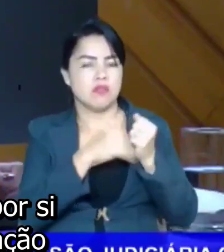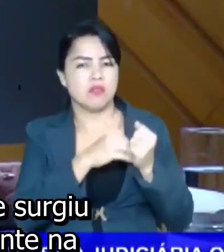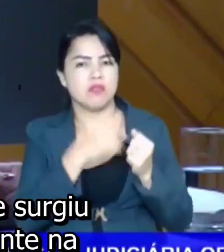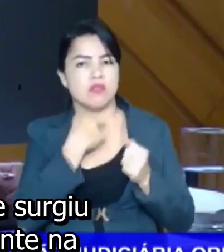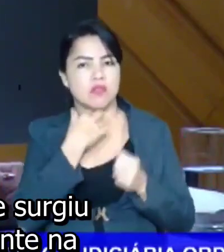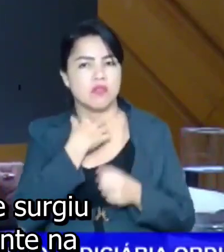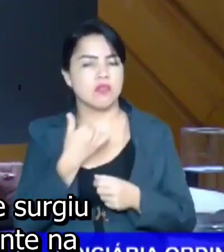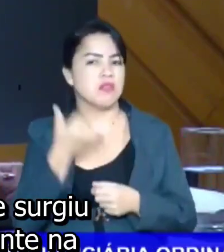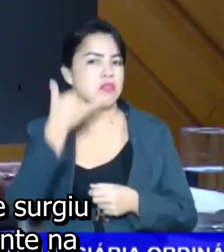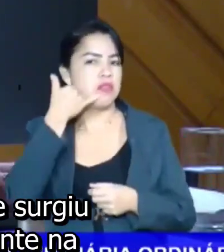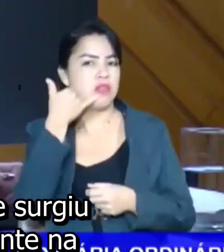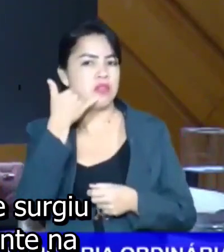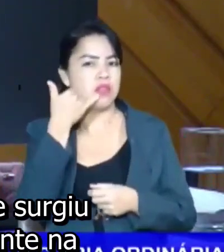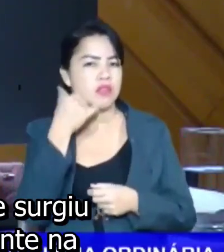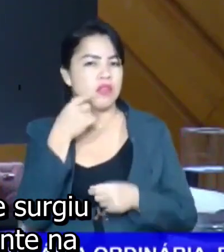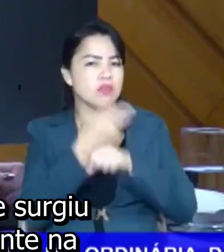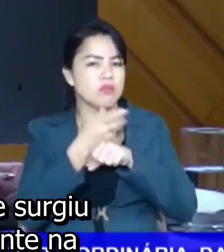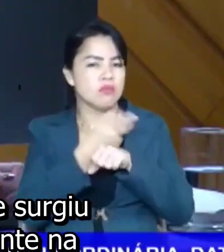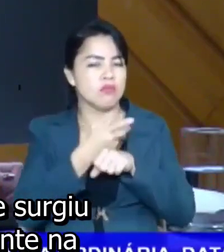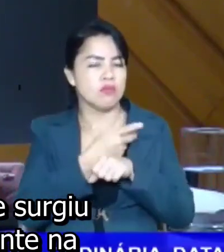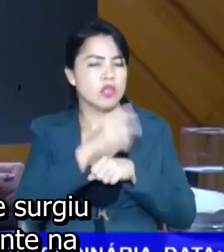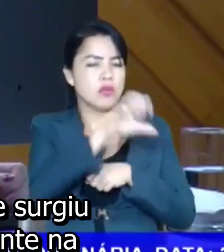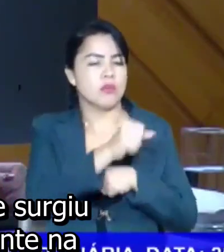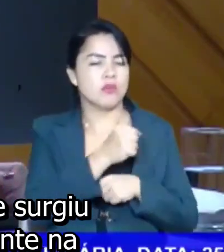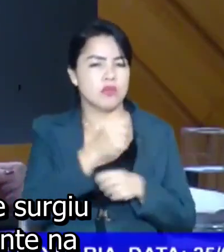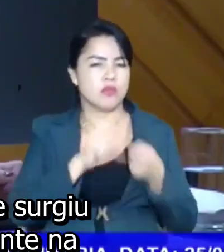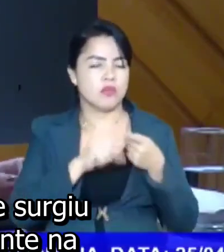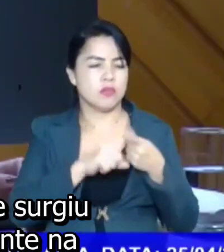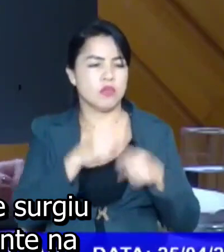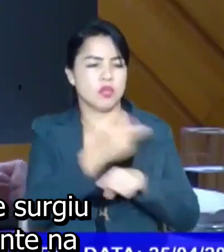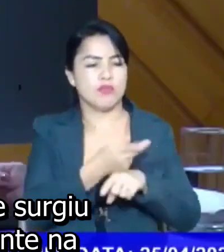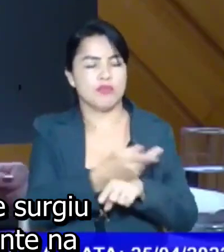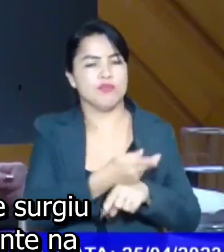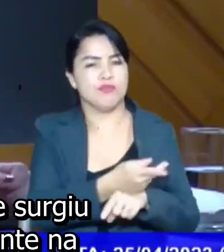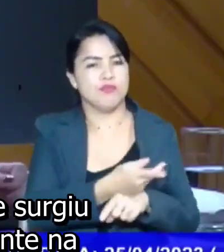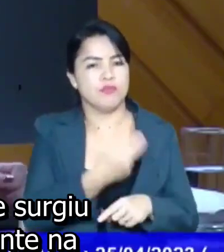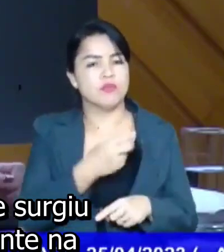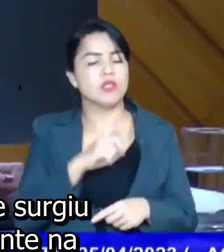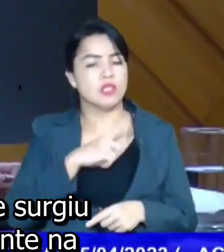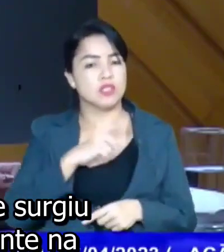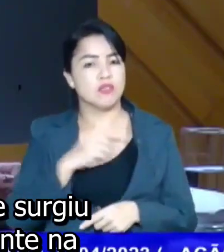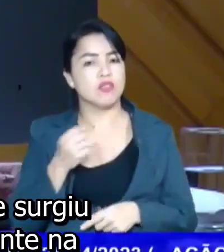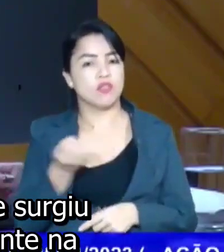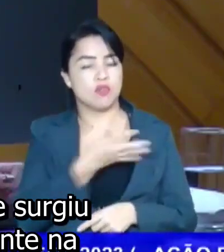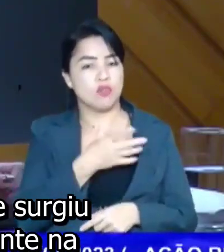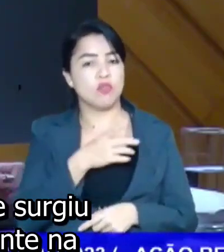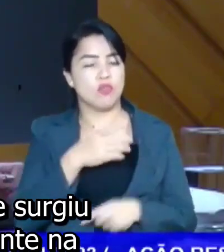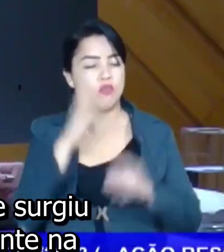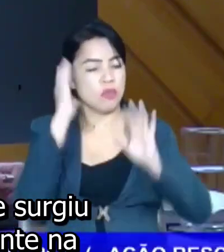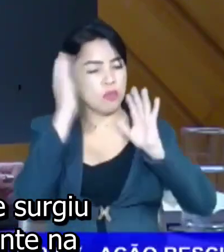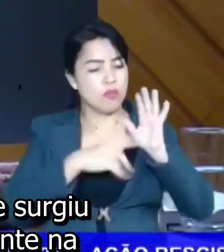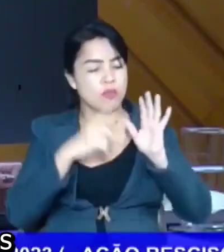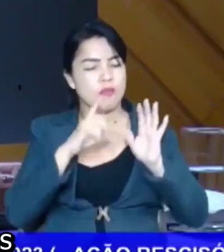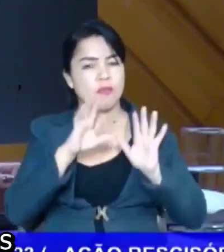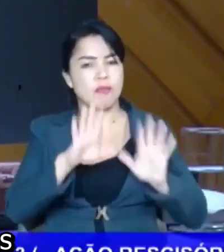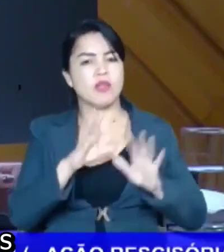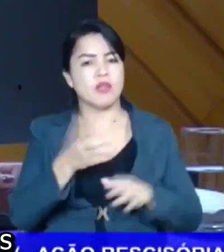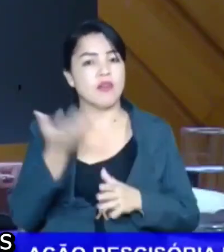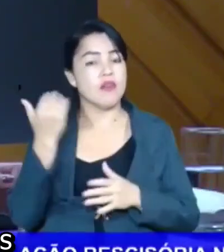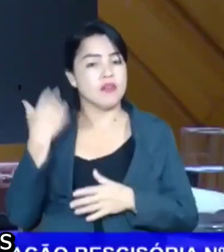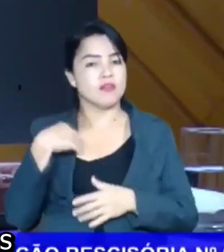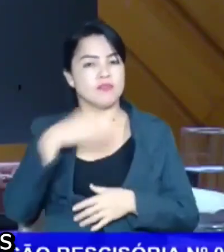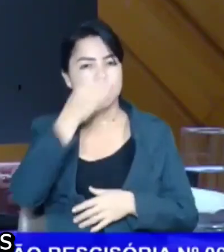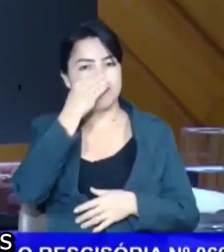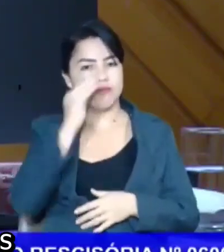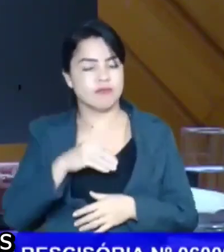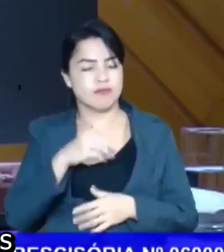interceptação telefônica e busca e apreensão. Afirmou ainda que surgiu prova nova, cuja existência era ignorada, consistente na